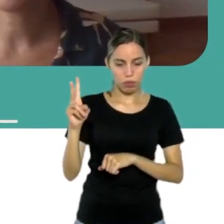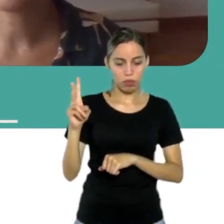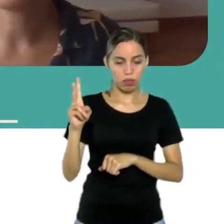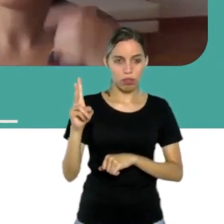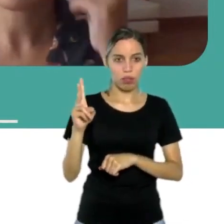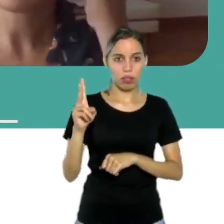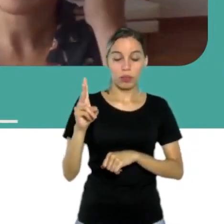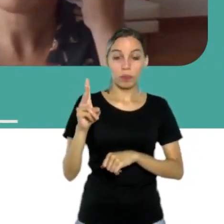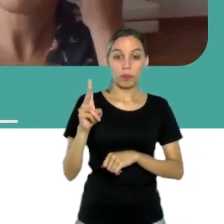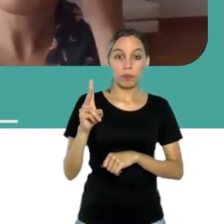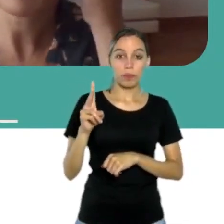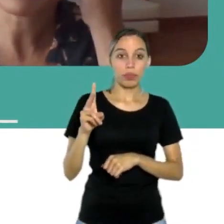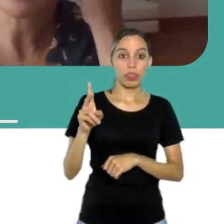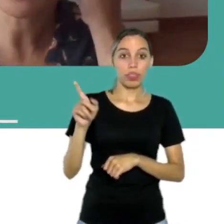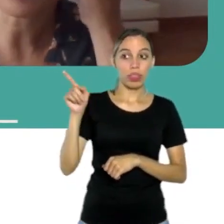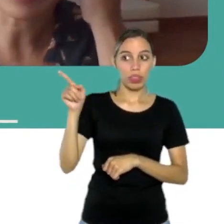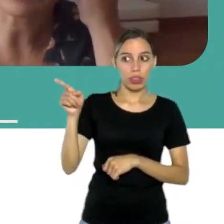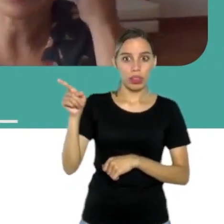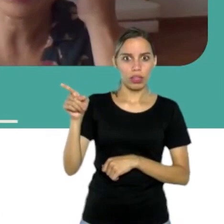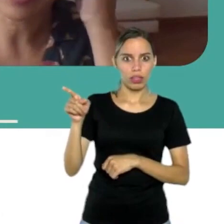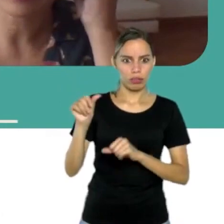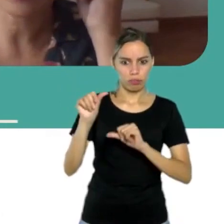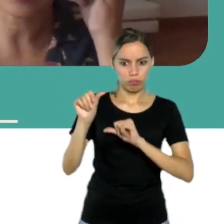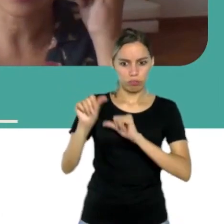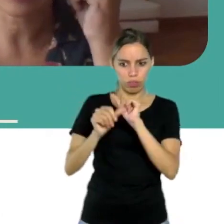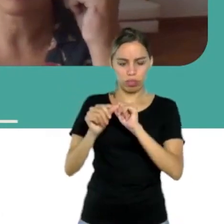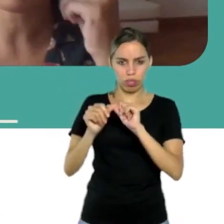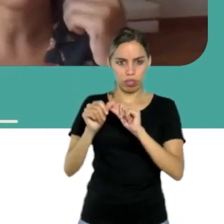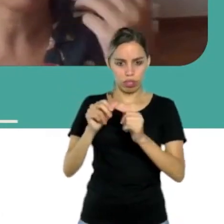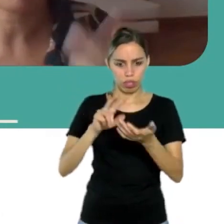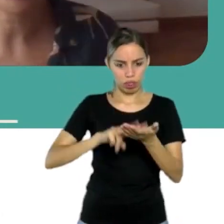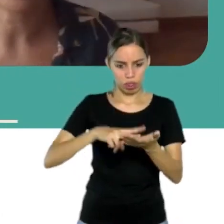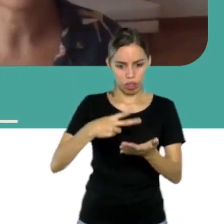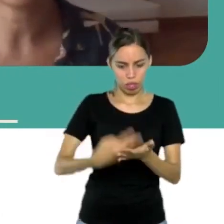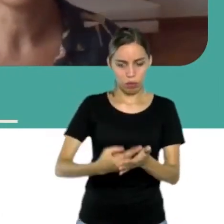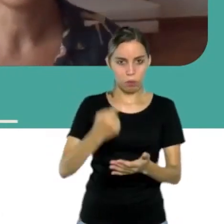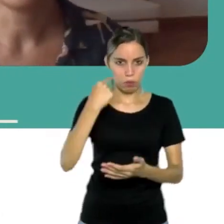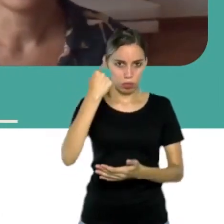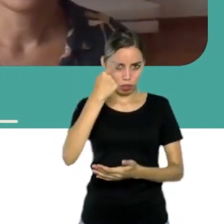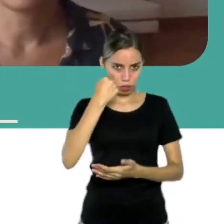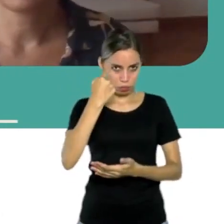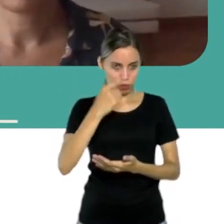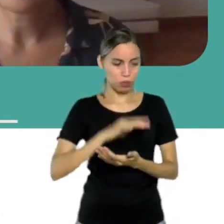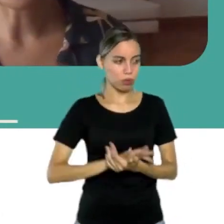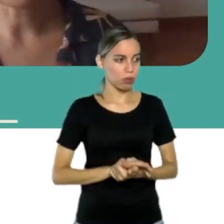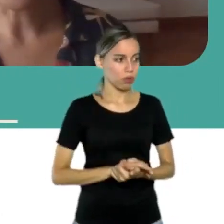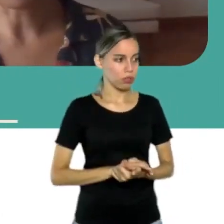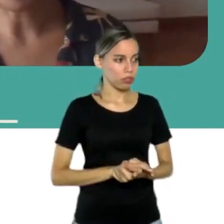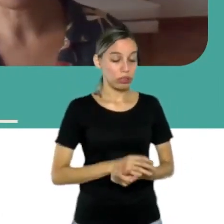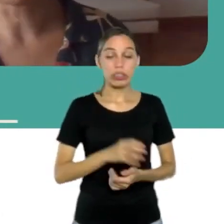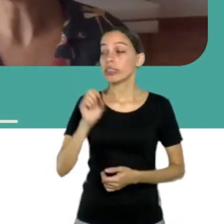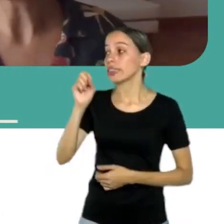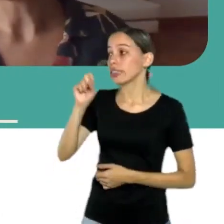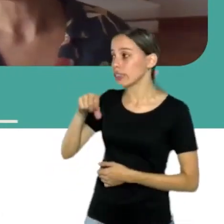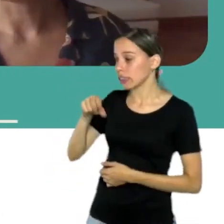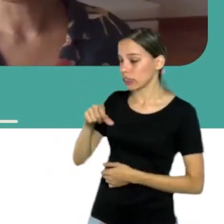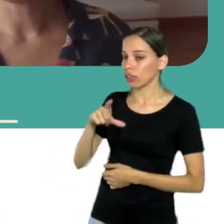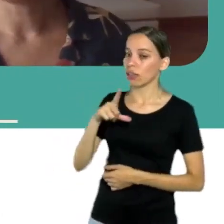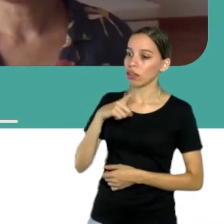fez foi através do contato do Renan, um professor de uma universidade de São